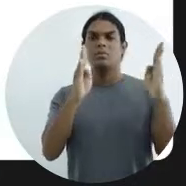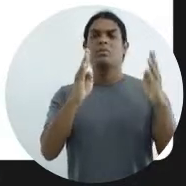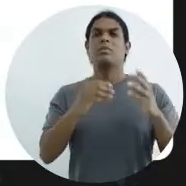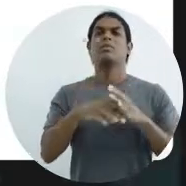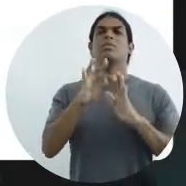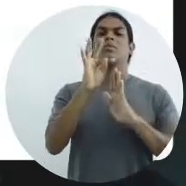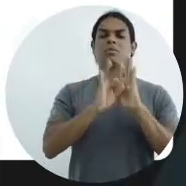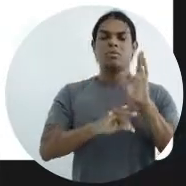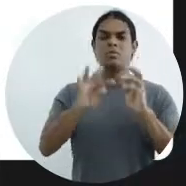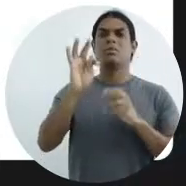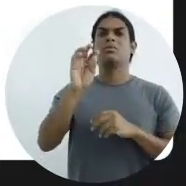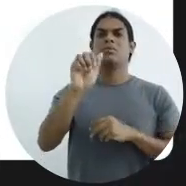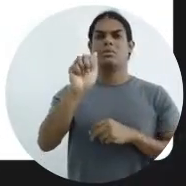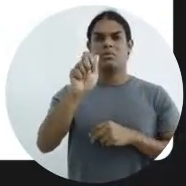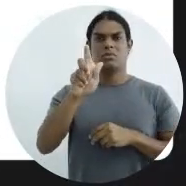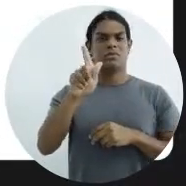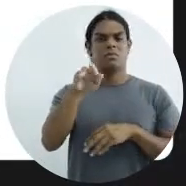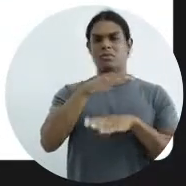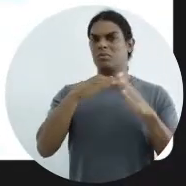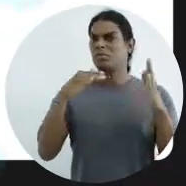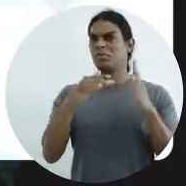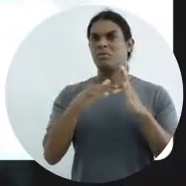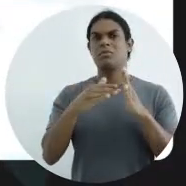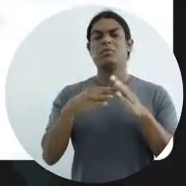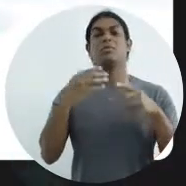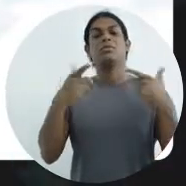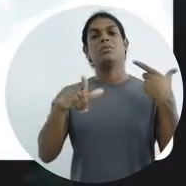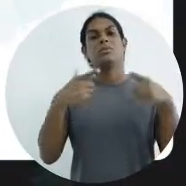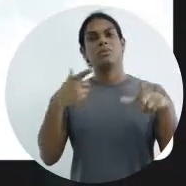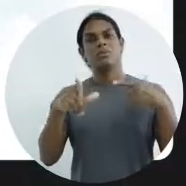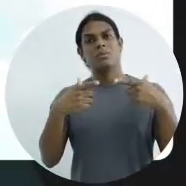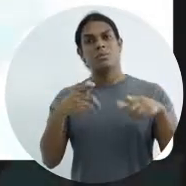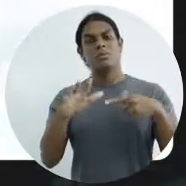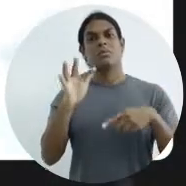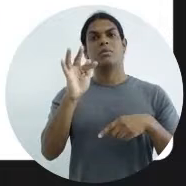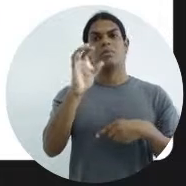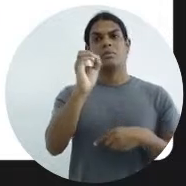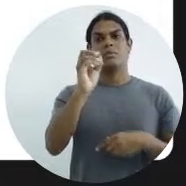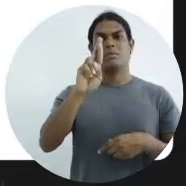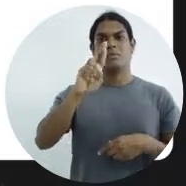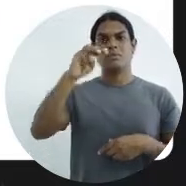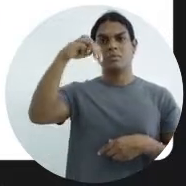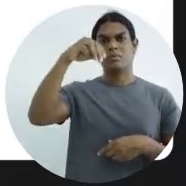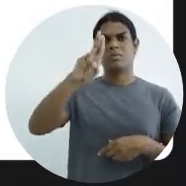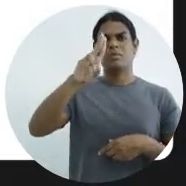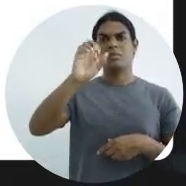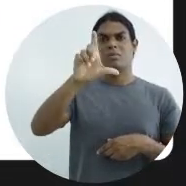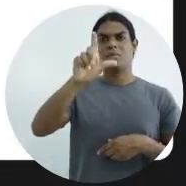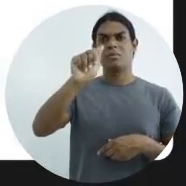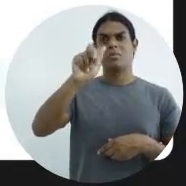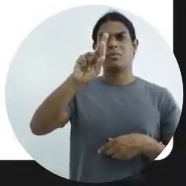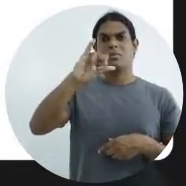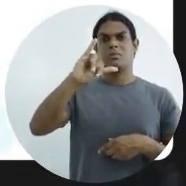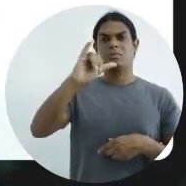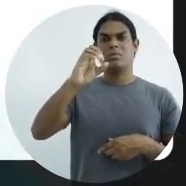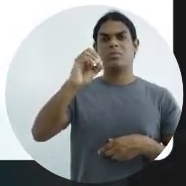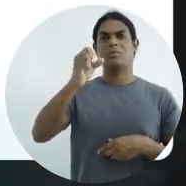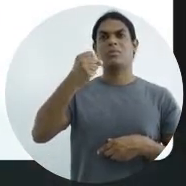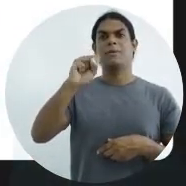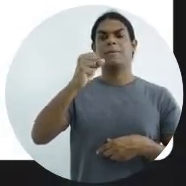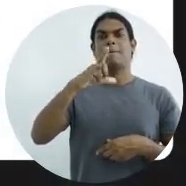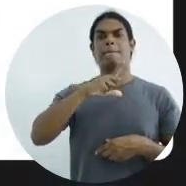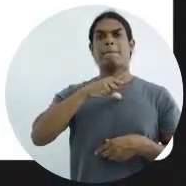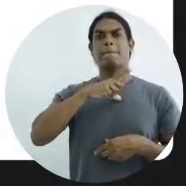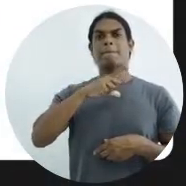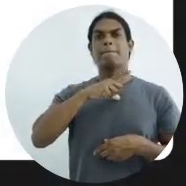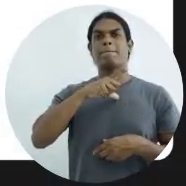tudo, certo? E quando a gente trabalha com formulário, que a gente tem os campos input, que cada um dos